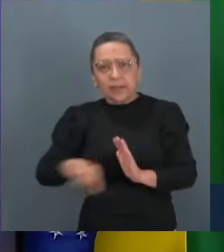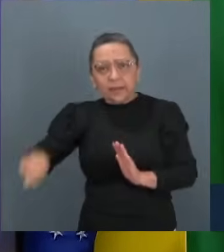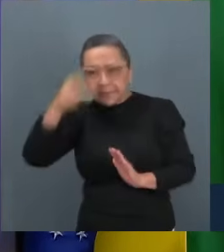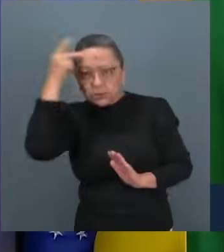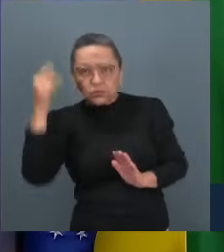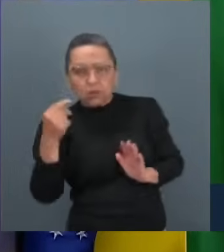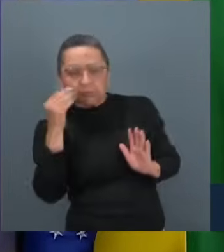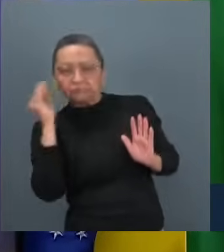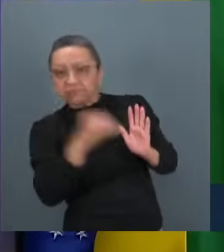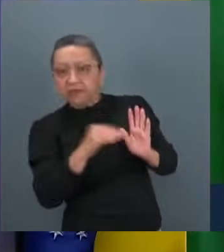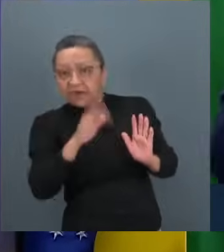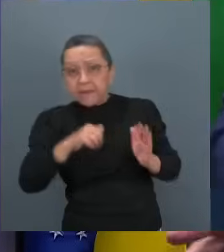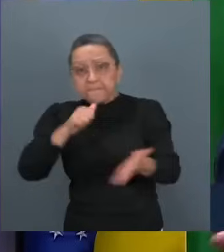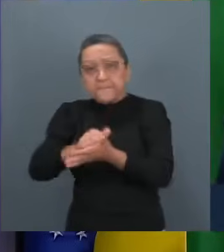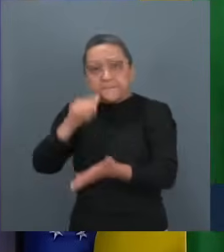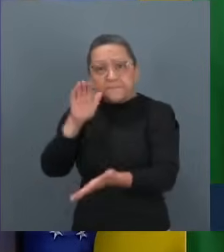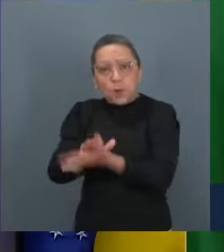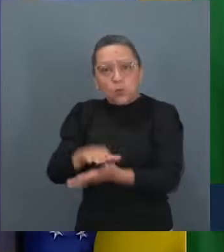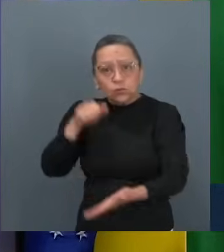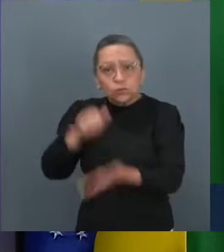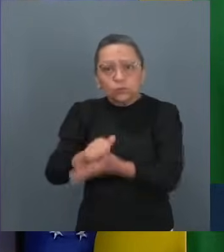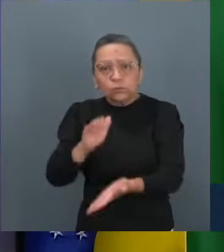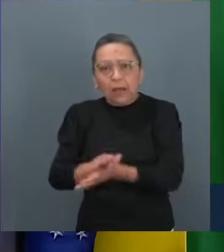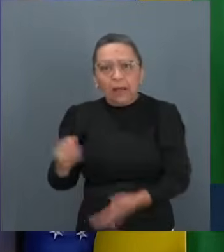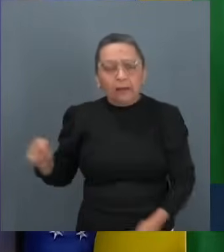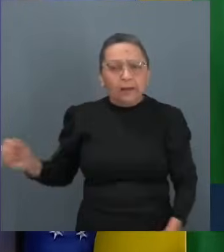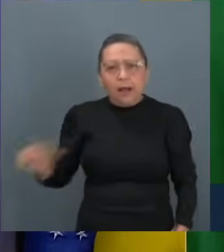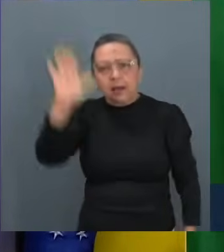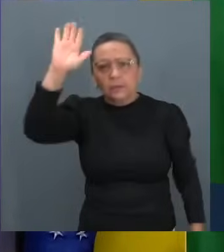Isso não existe em nenhum lugar do mundo.